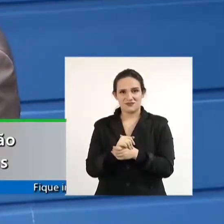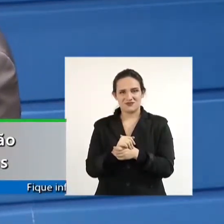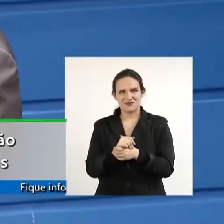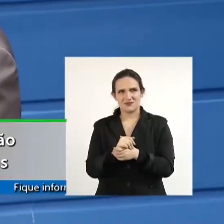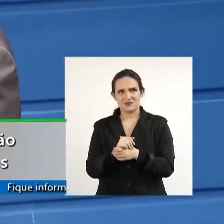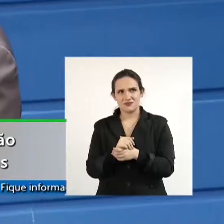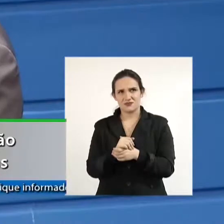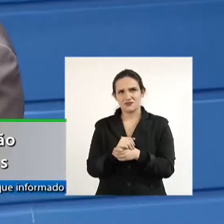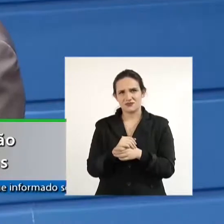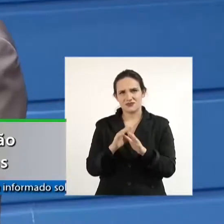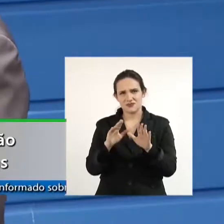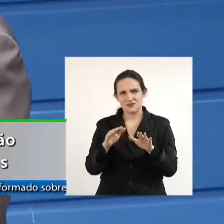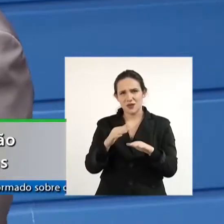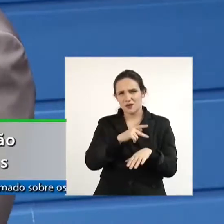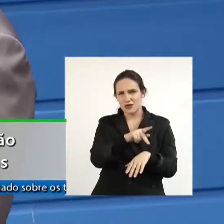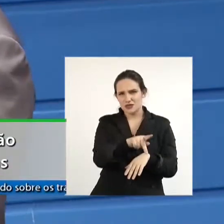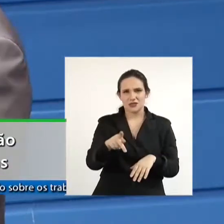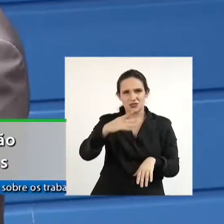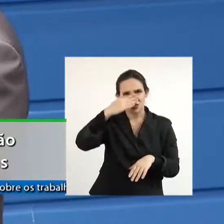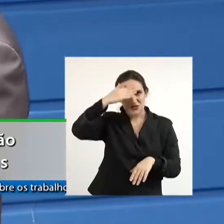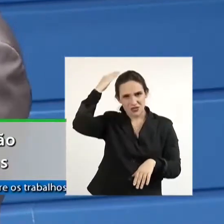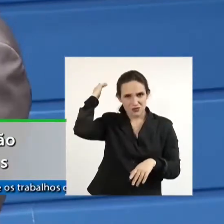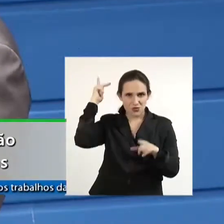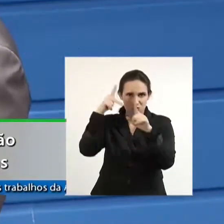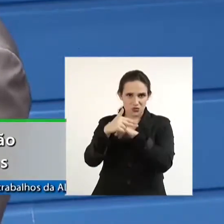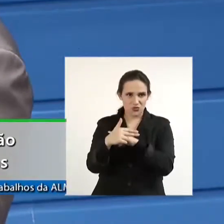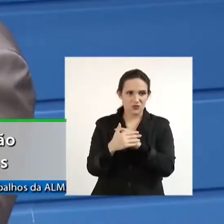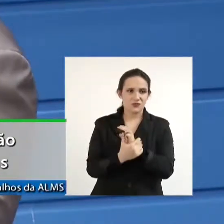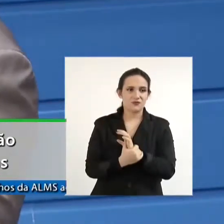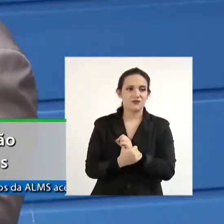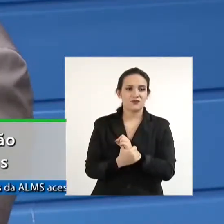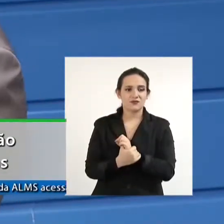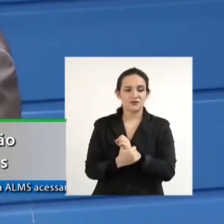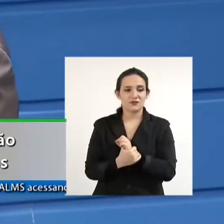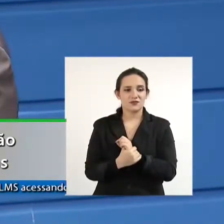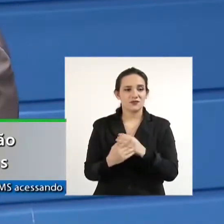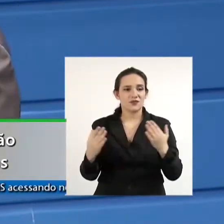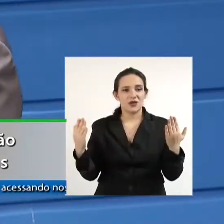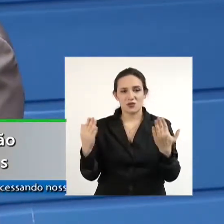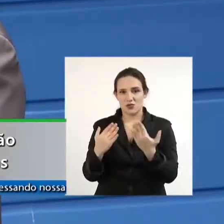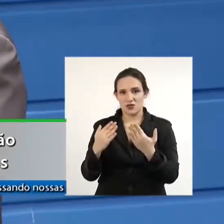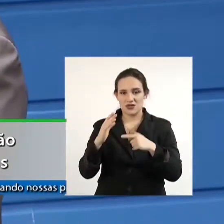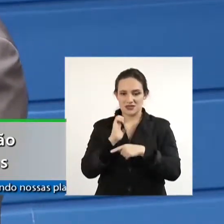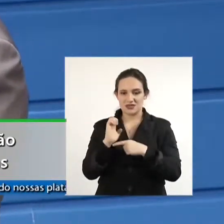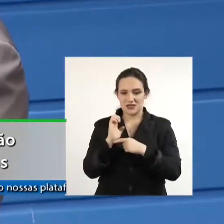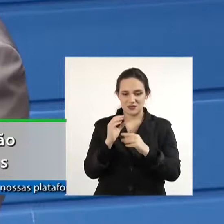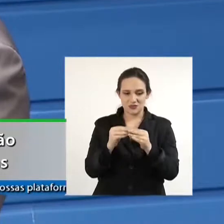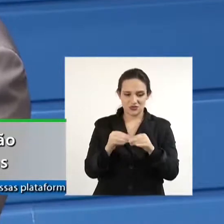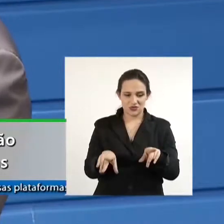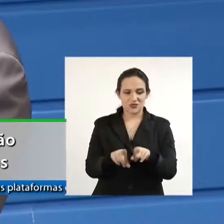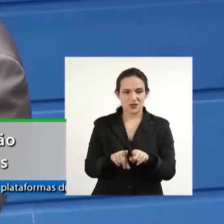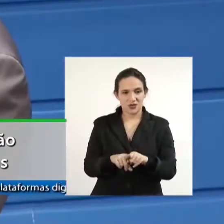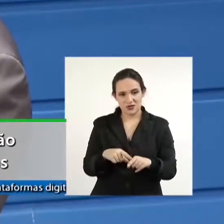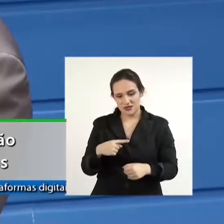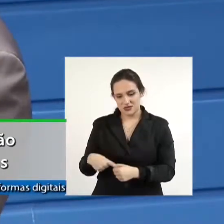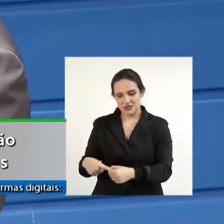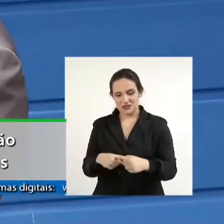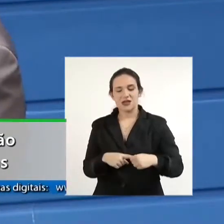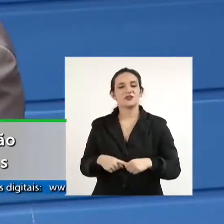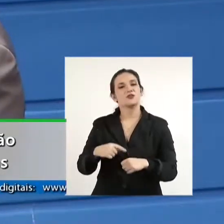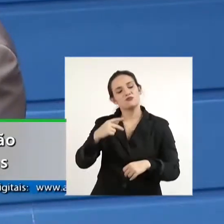final do mandato do Temer, e isso obviamente chegou nos estados e chega nos municípios. Mas eu quero dizer que as entidades que